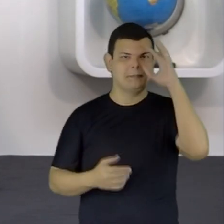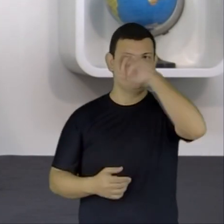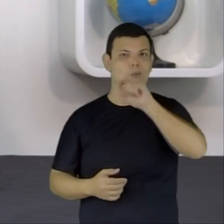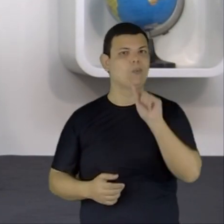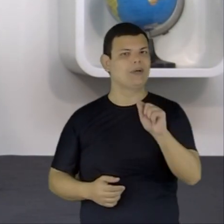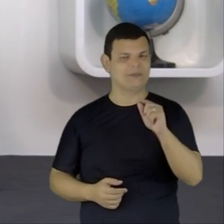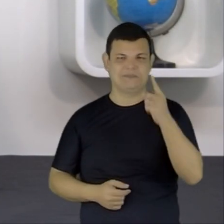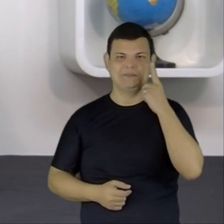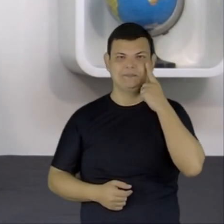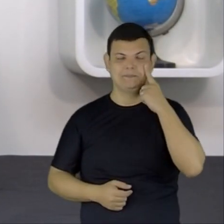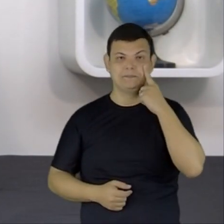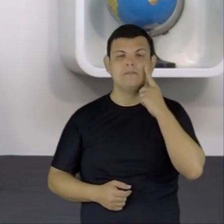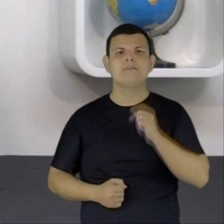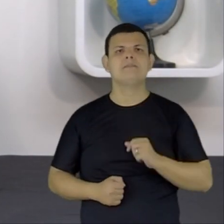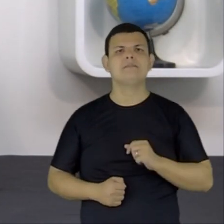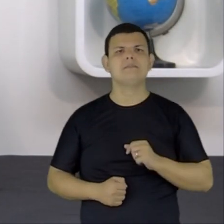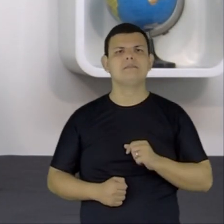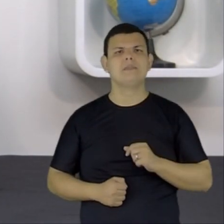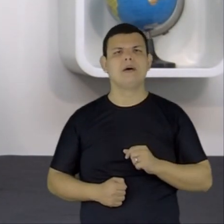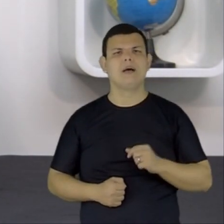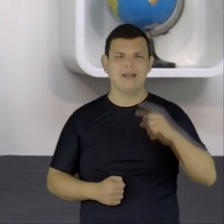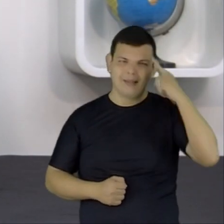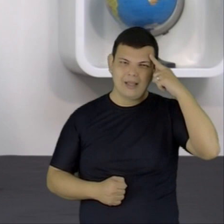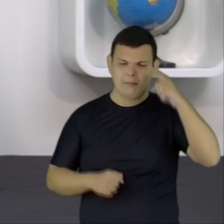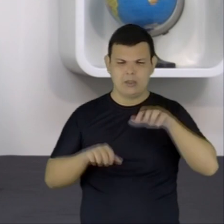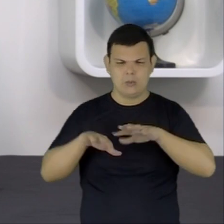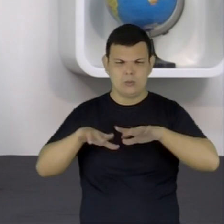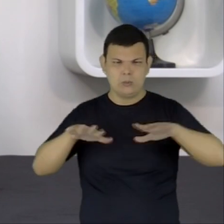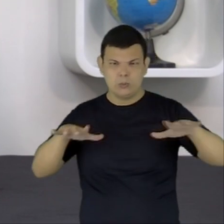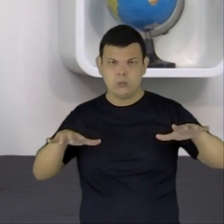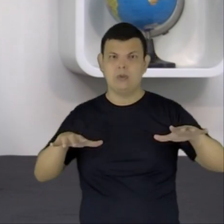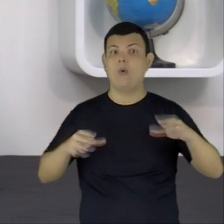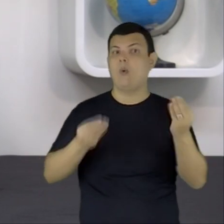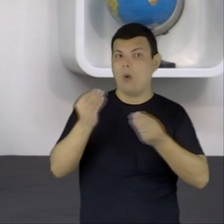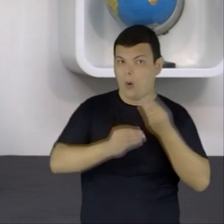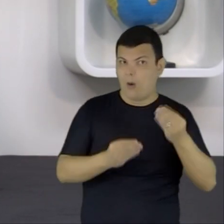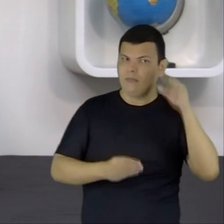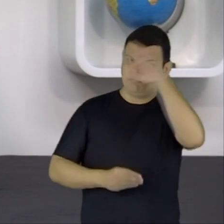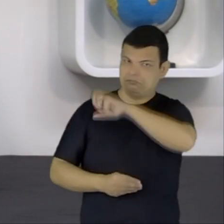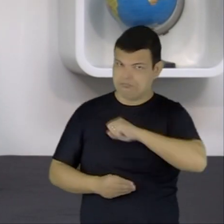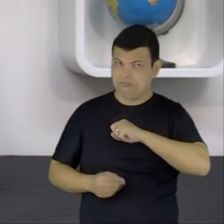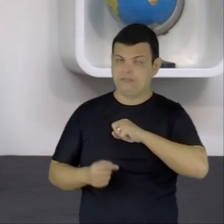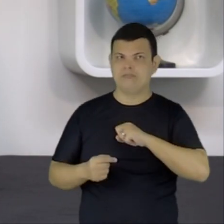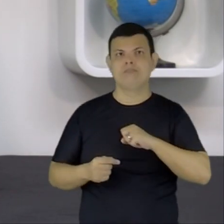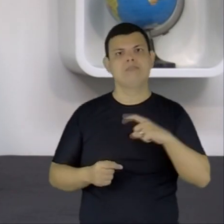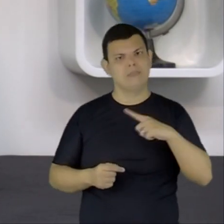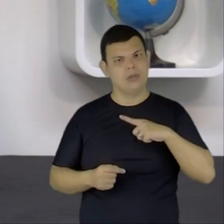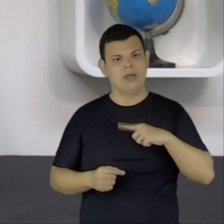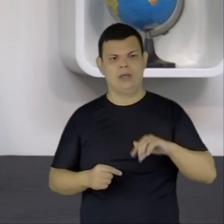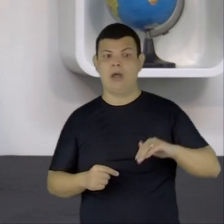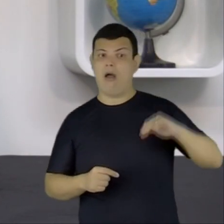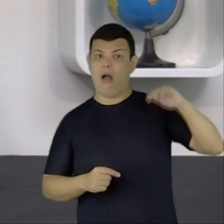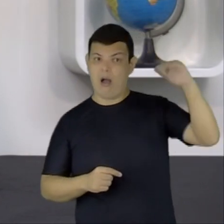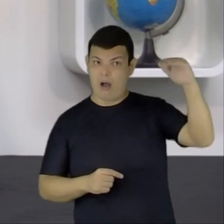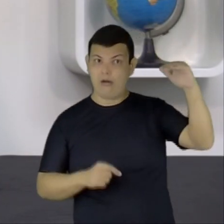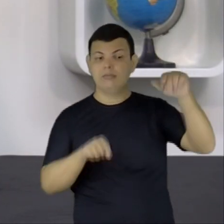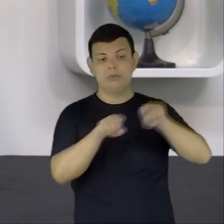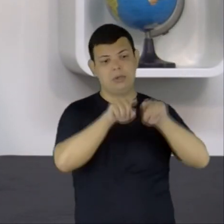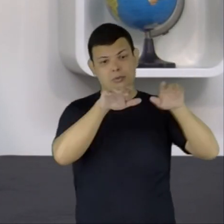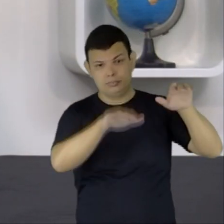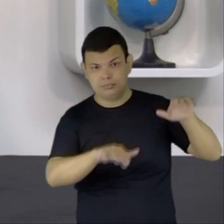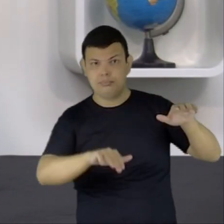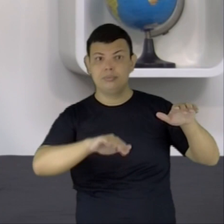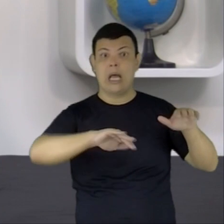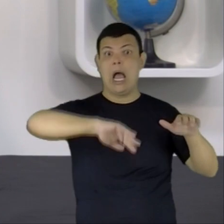hoje. Nós falamos sobre o relevo da região Nordeste, nós vimos que é formado por planalto, por